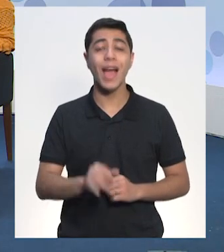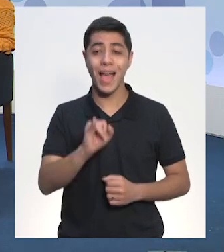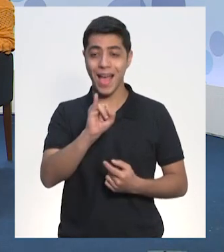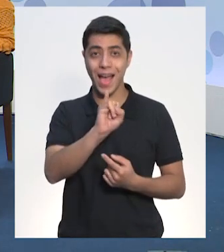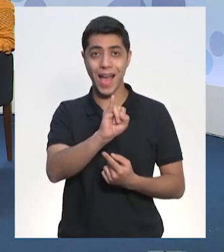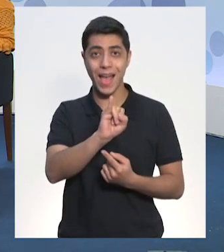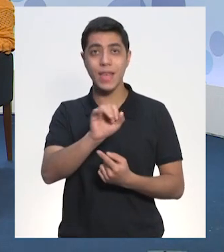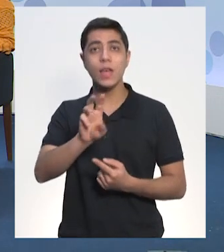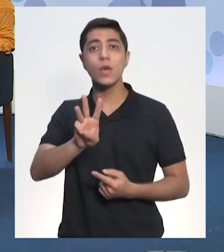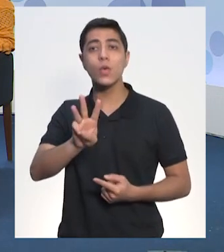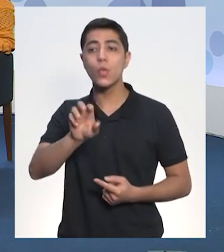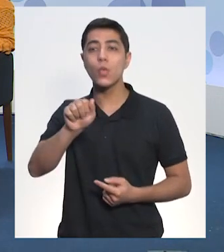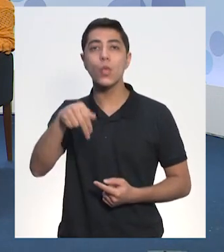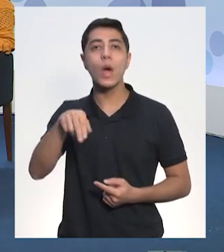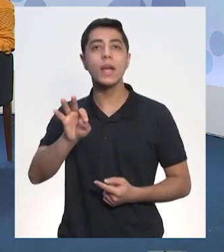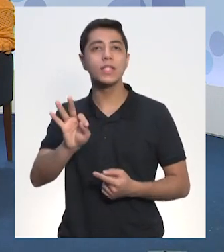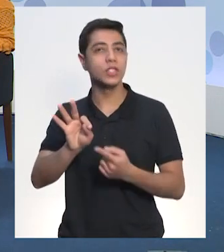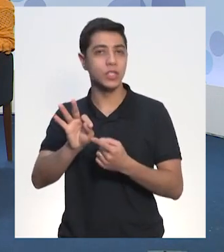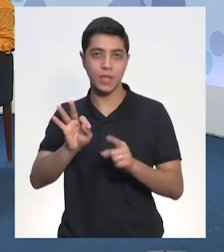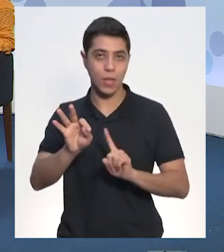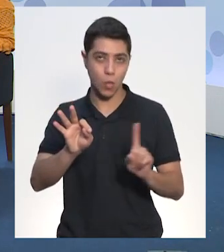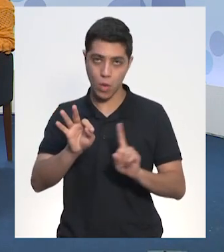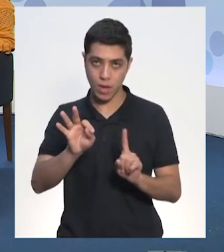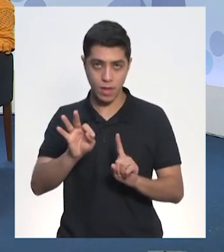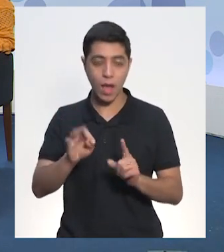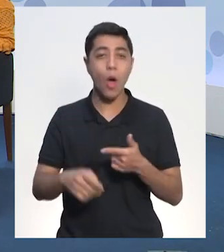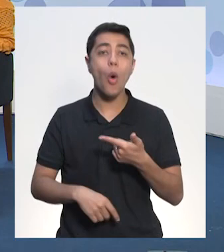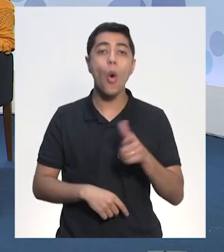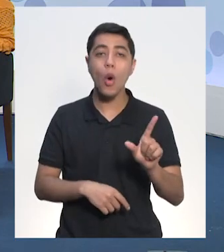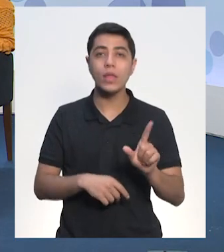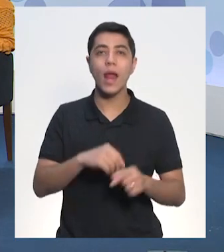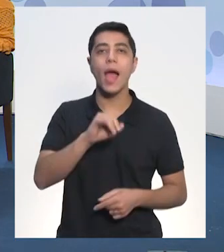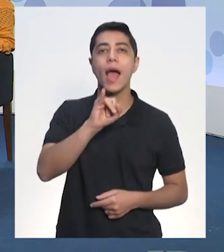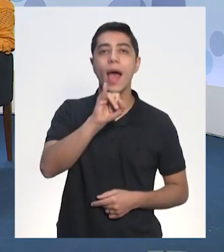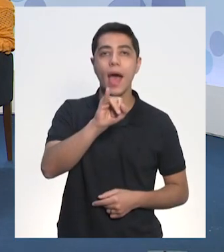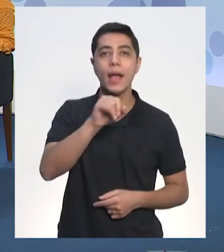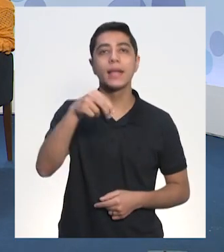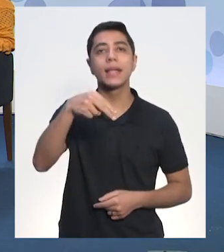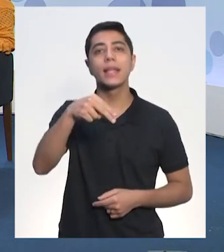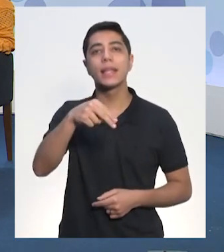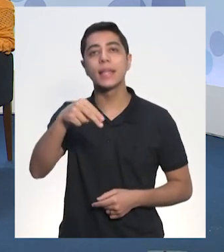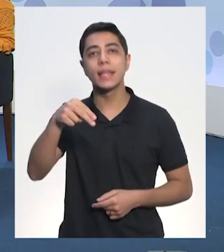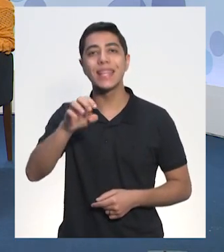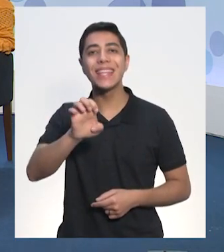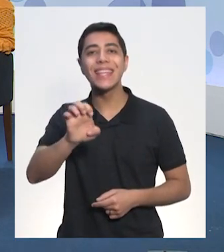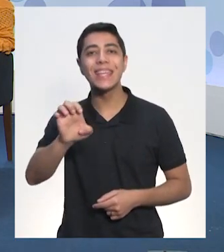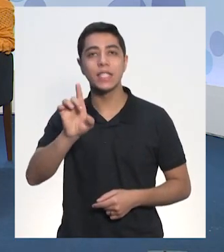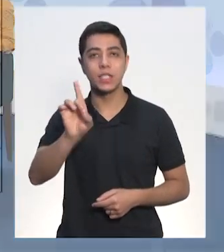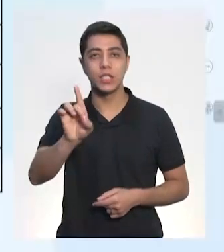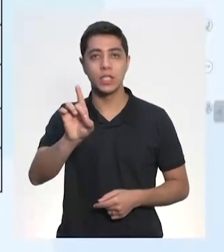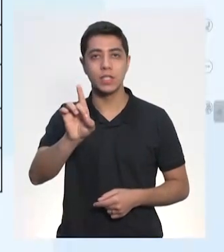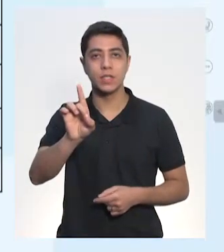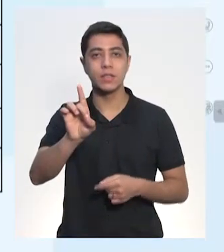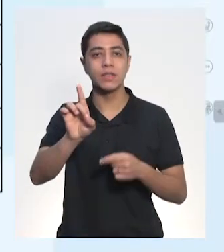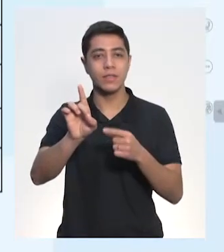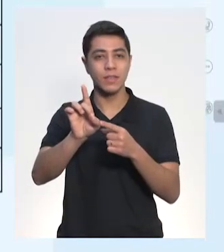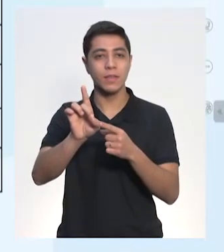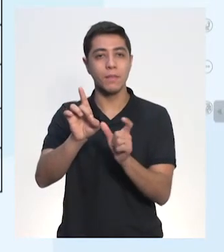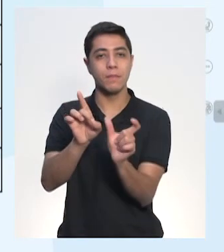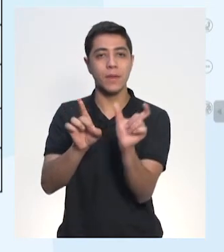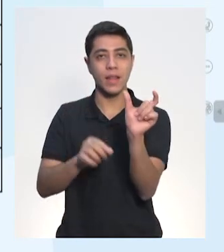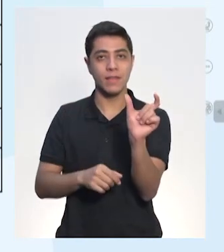preciso. Continua sendo need. I need. To charge. Isso. My computer. Então, olha só, esse electrical energy